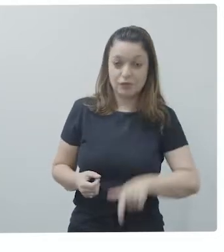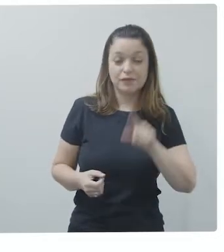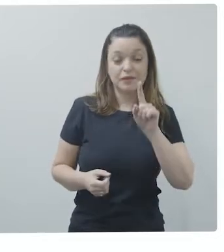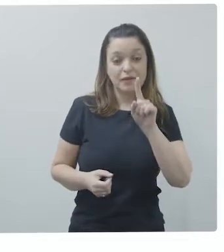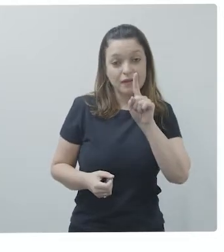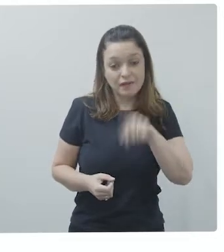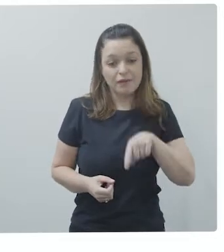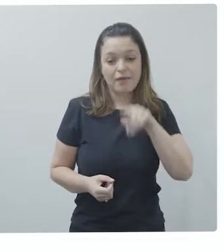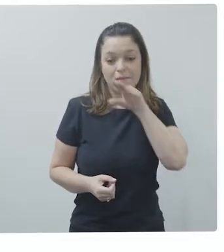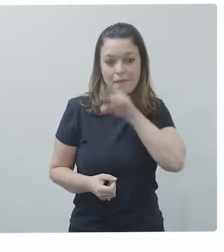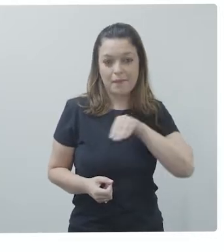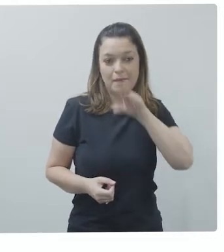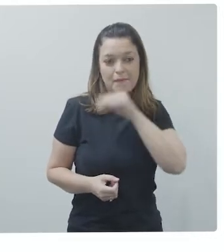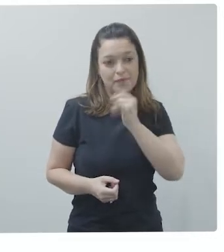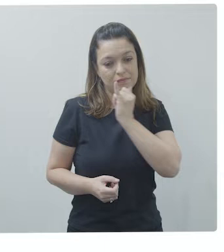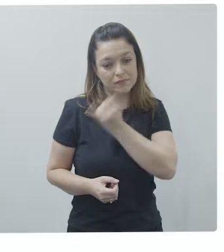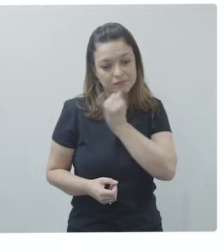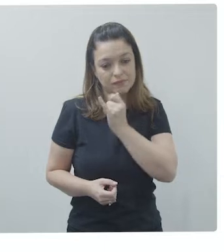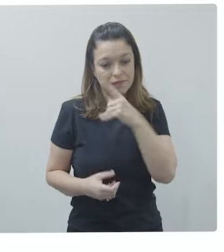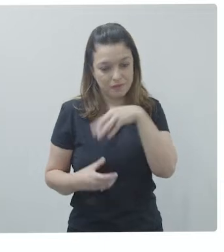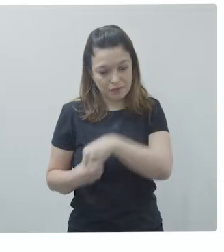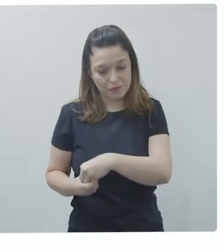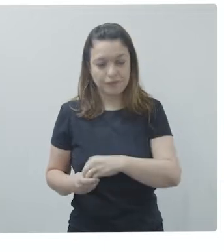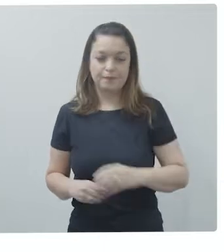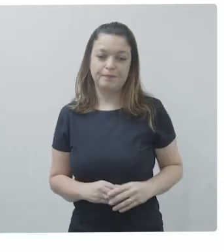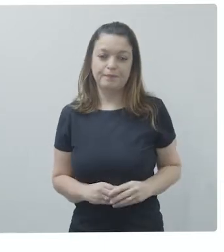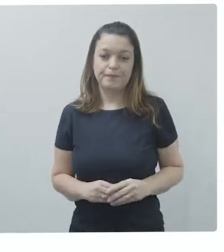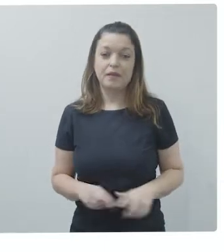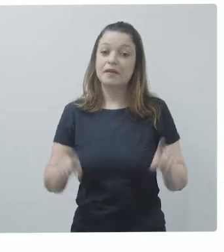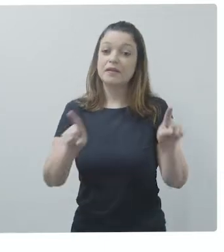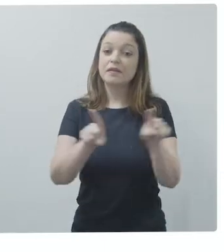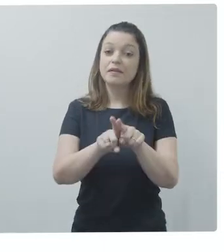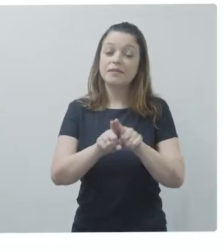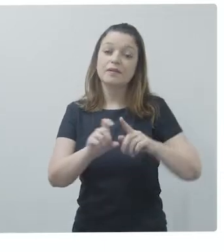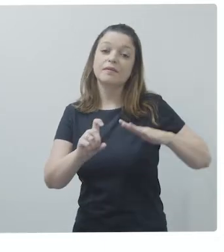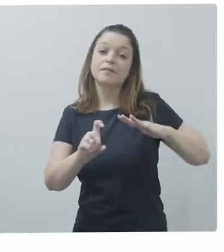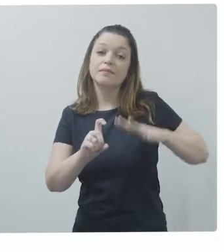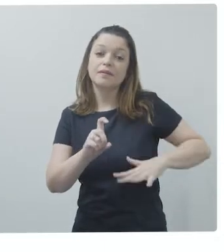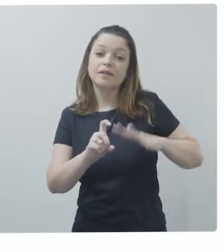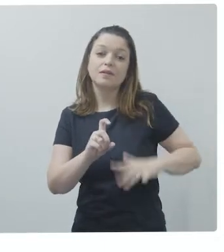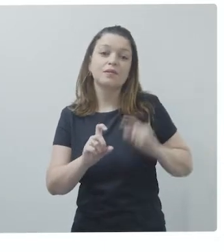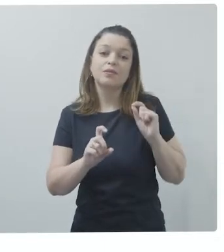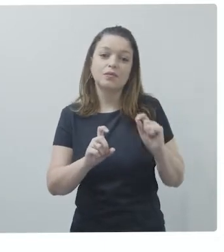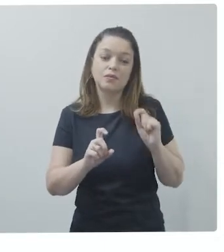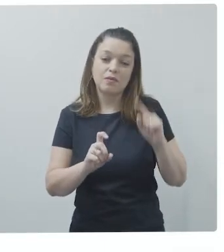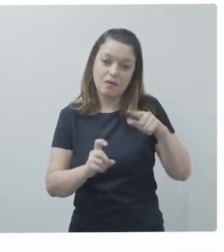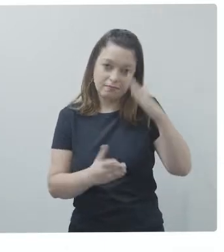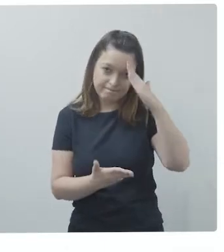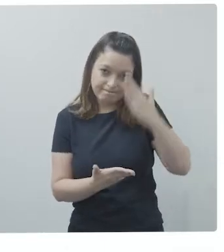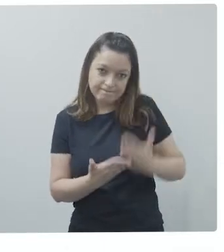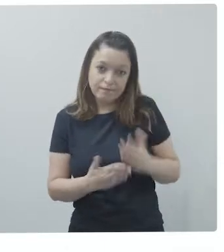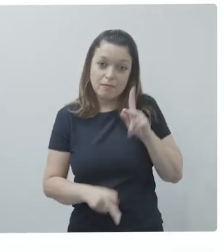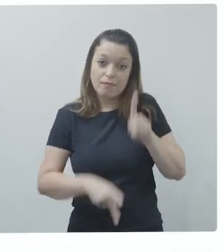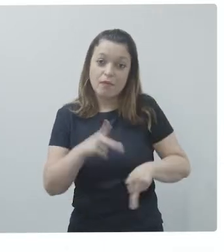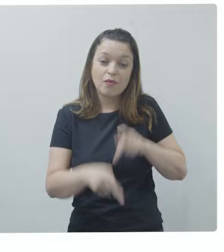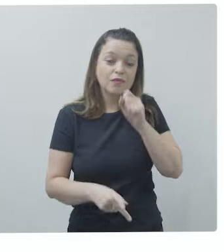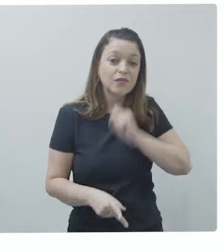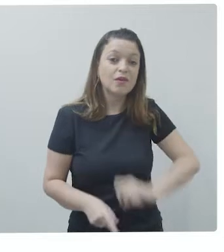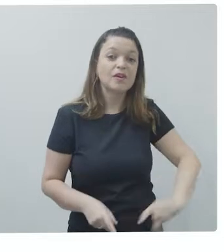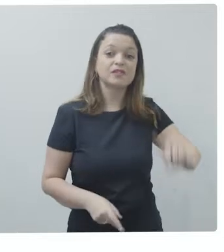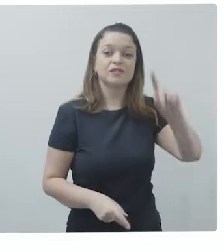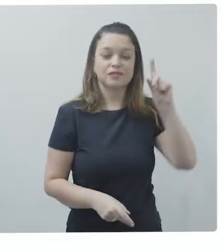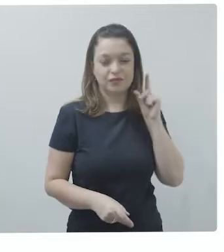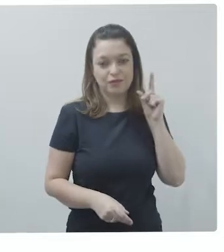trazer essas ideias. Nós temos também crenças de povos antigos. Então vai mexer